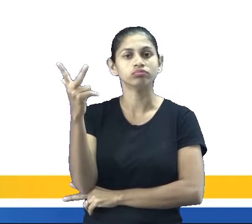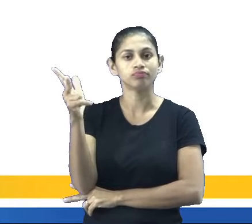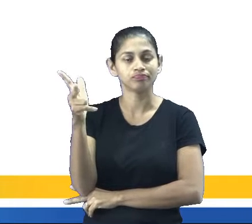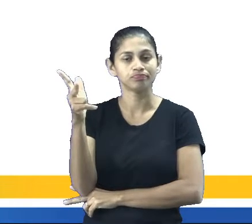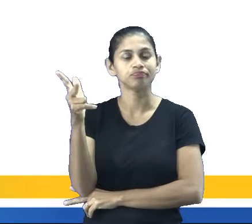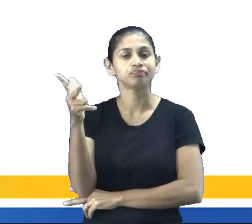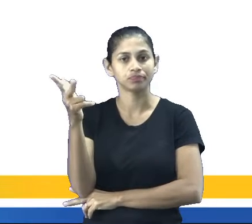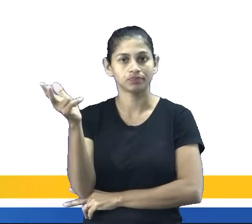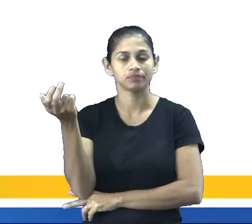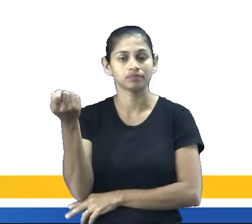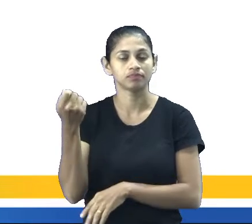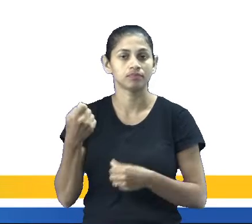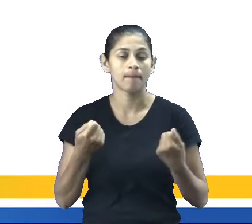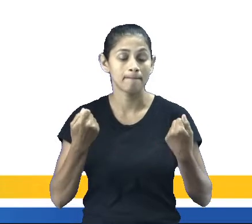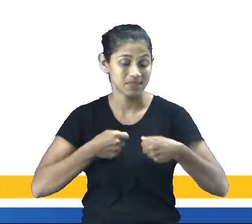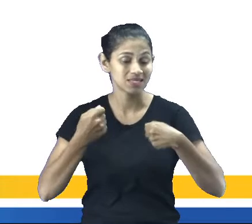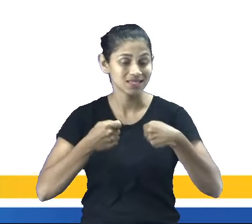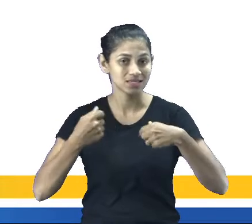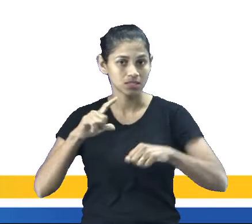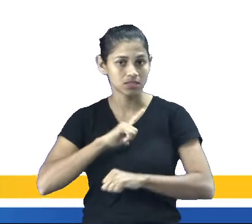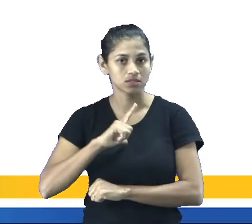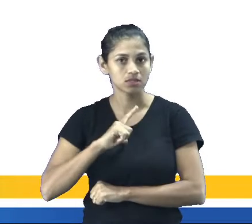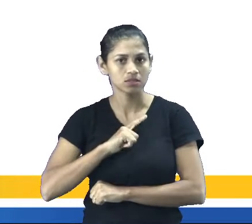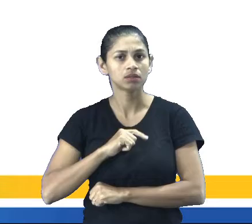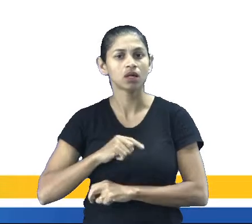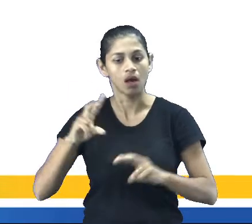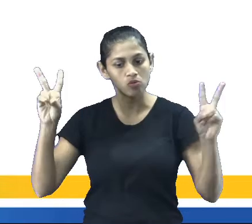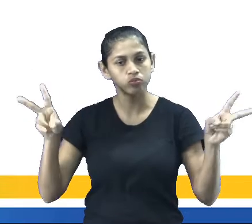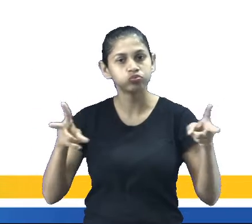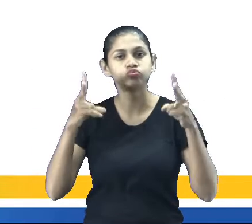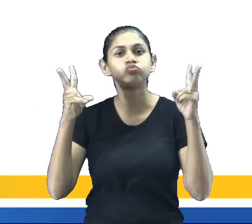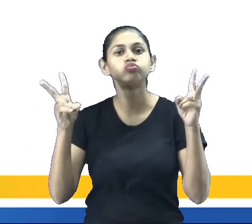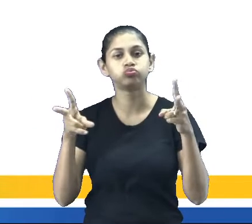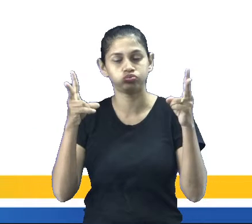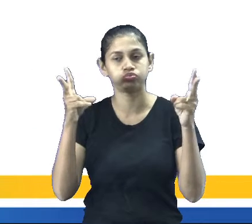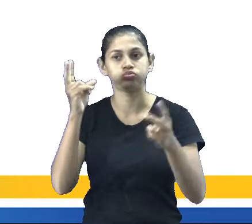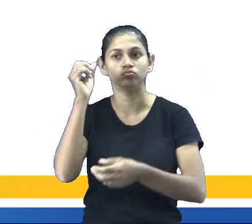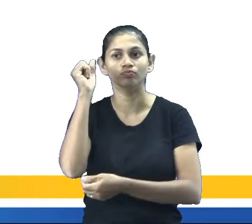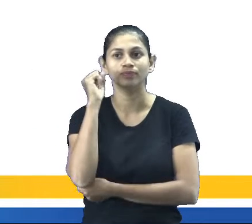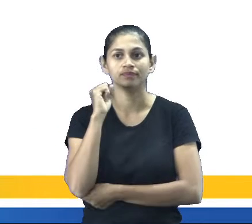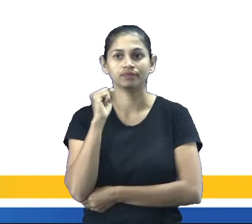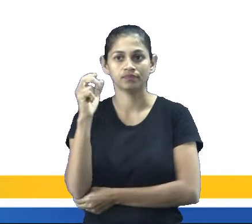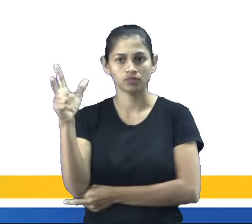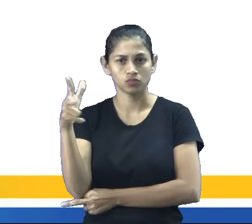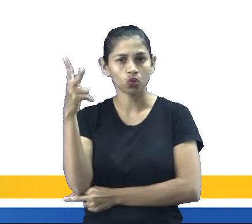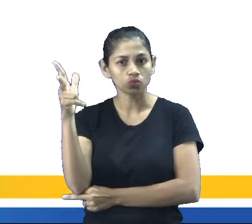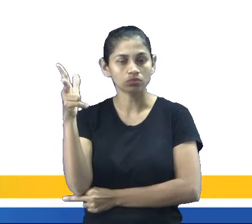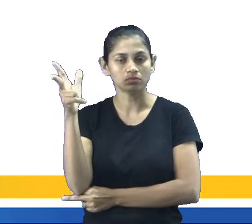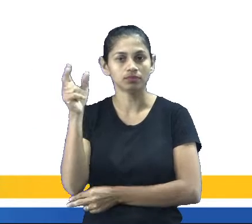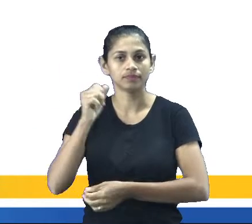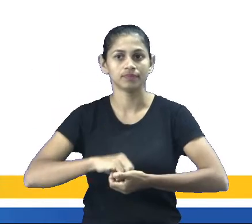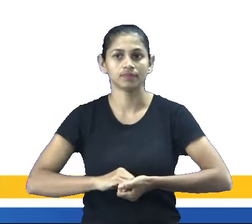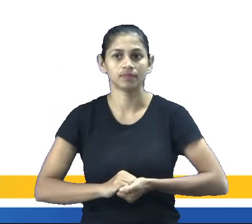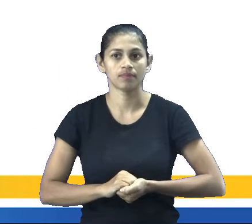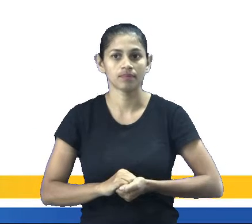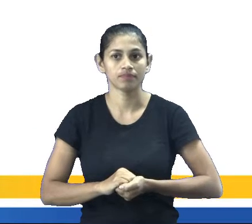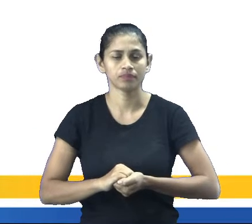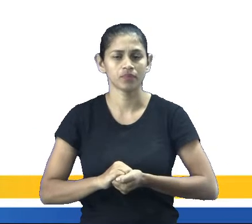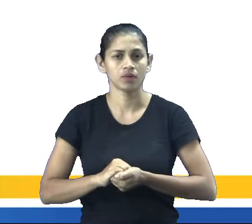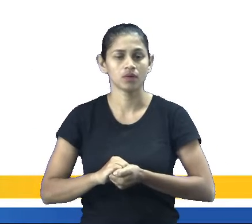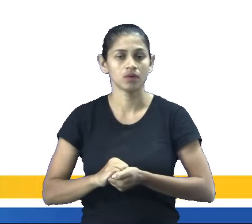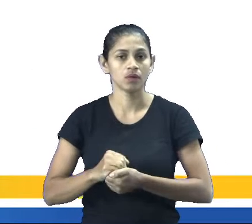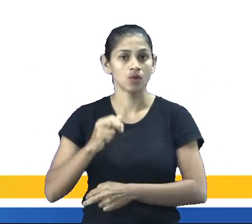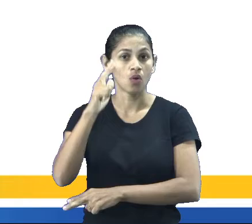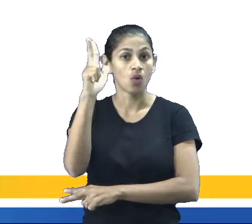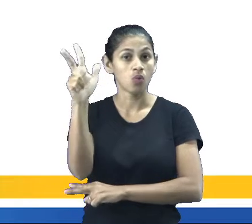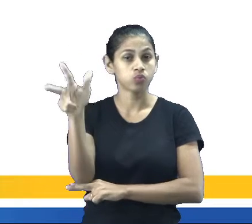usina eólica no lugar onde não tem o vento suficiente, né, gente? Então tem que ser um lugar bem ventilado. E através de um gerador,